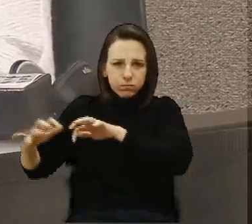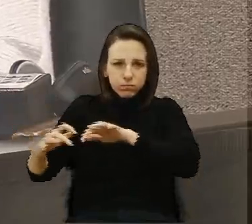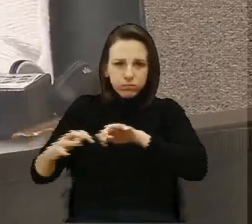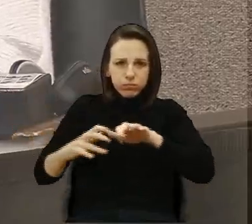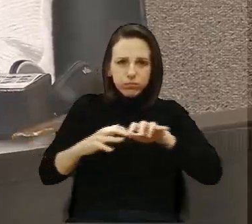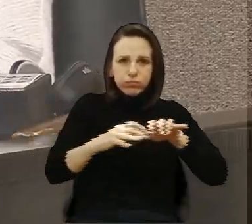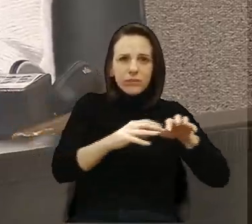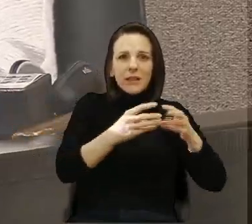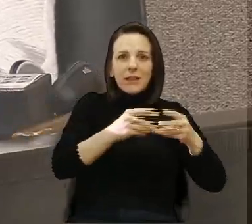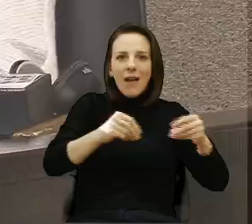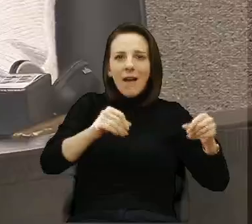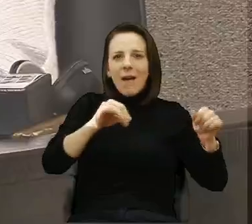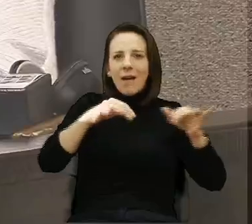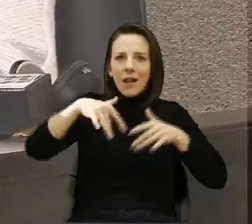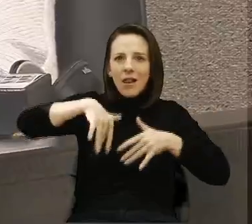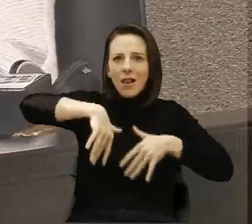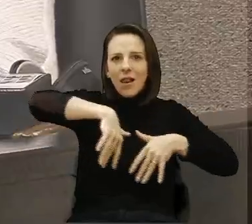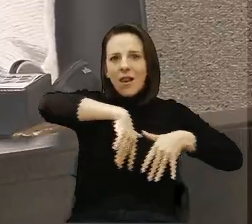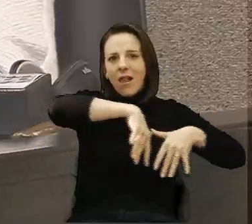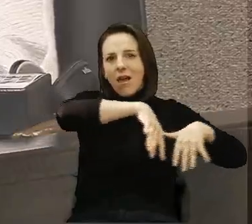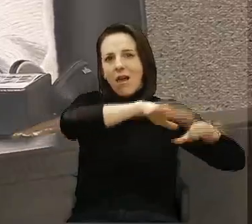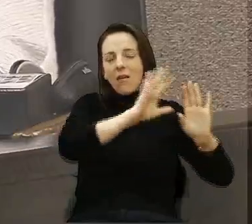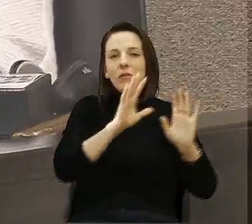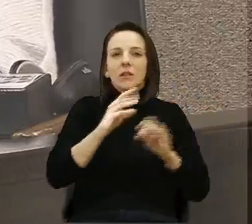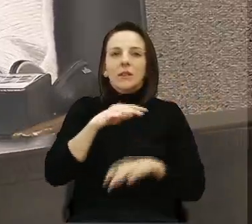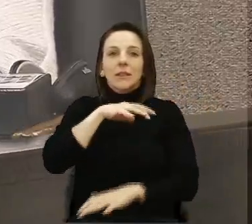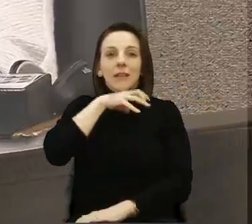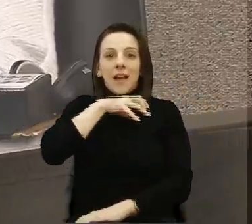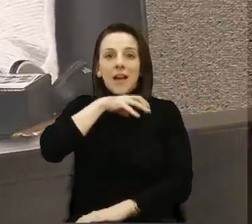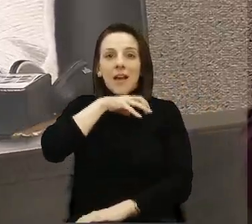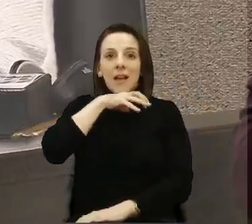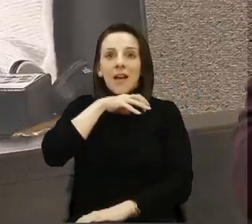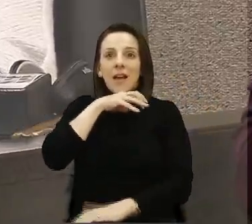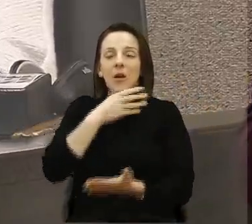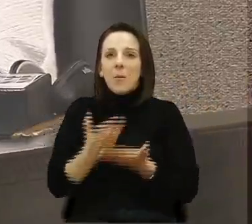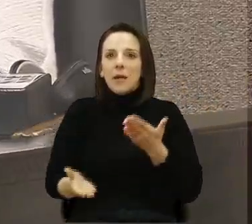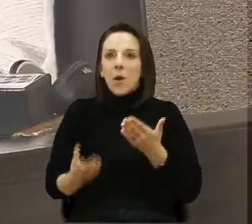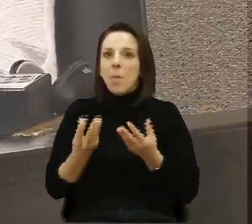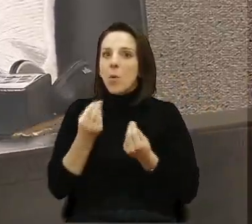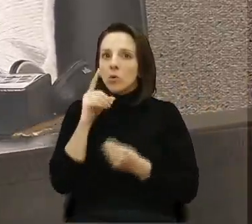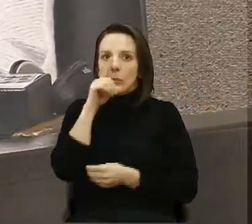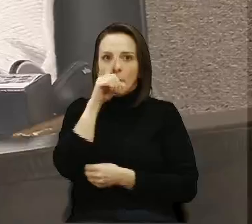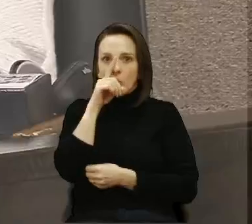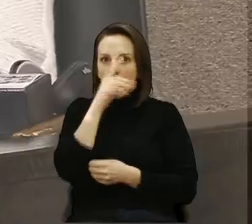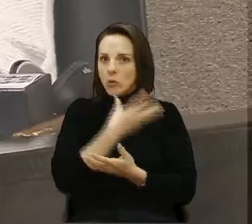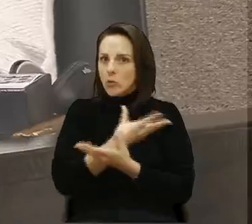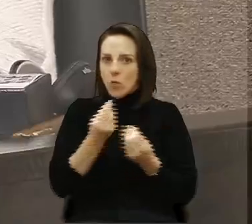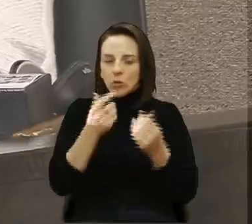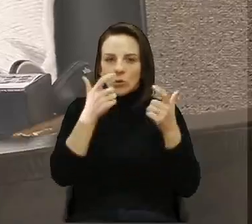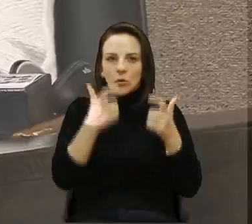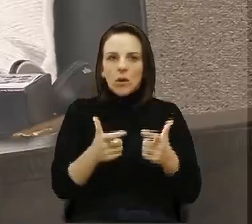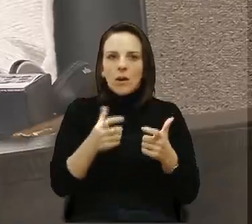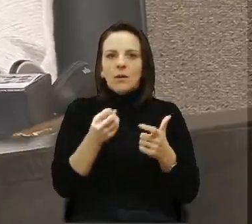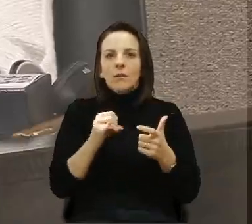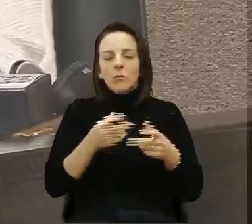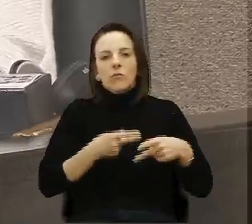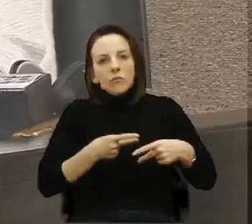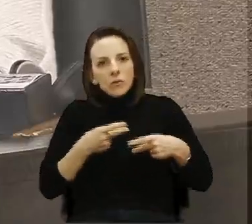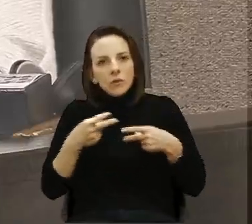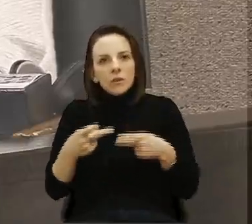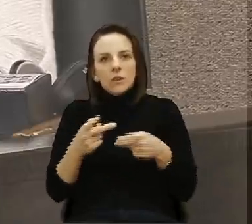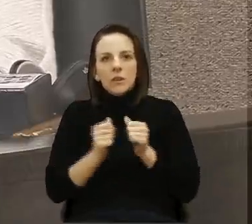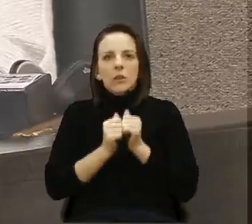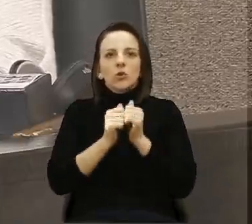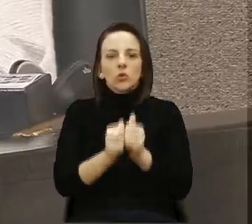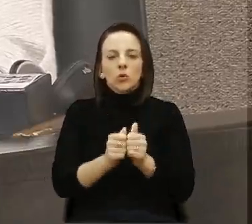pessoas foram perdendo muito dos seus terrenos lá e ficou muito perigoso em muitos locais. E com uma visita com o João Ues em alguns